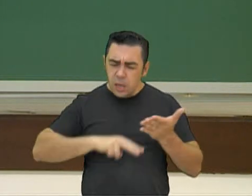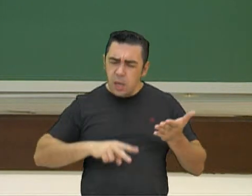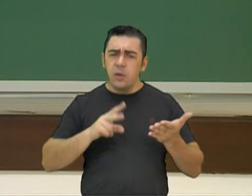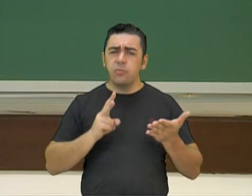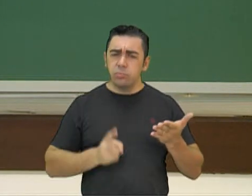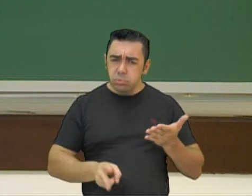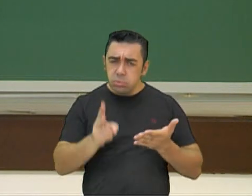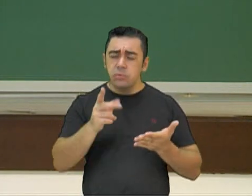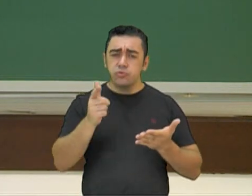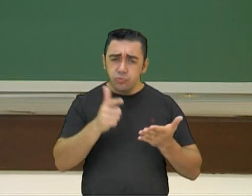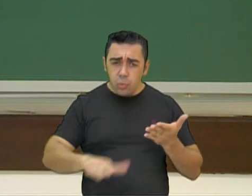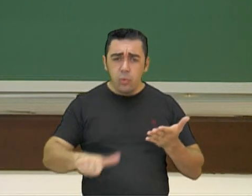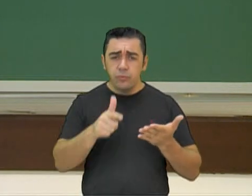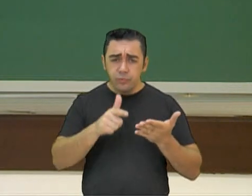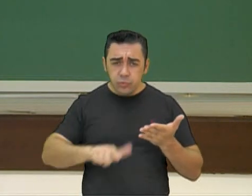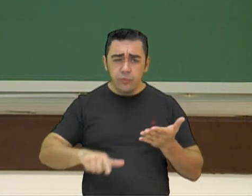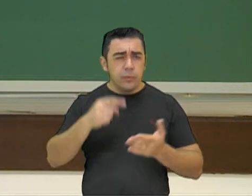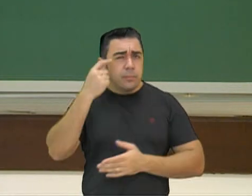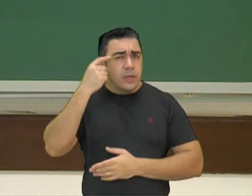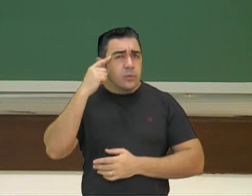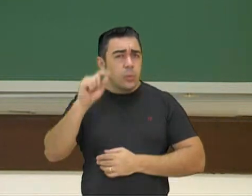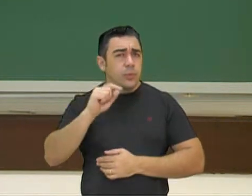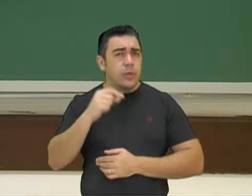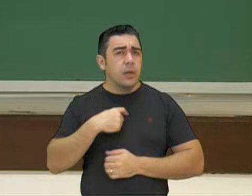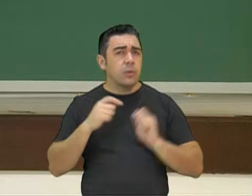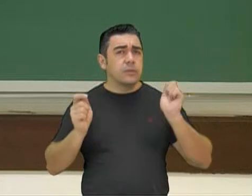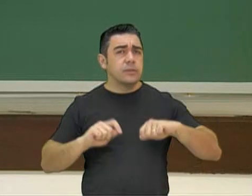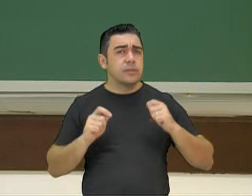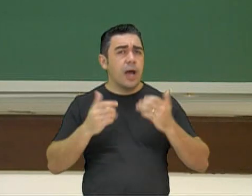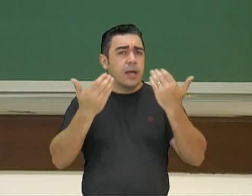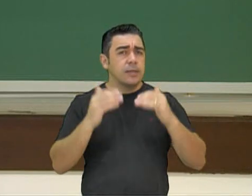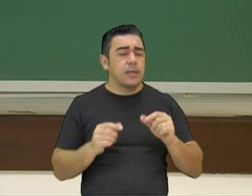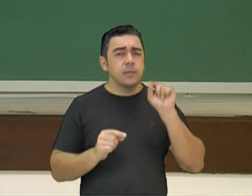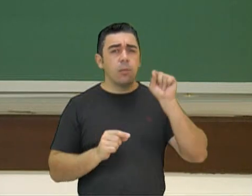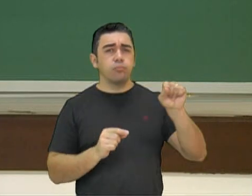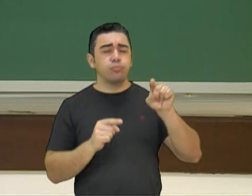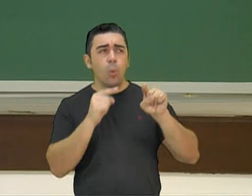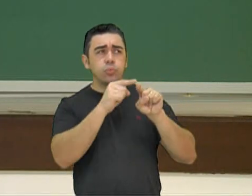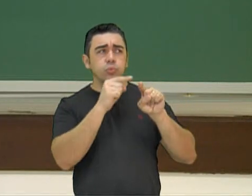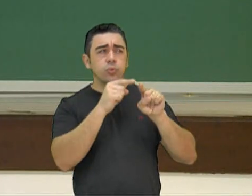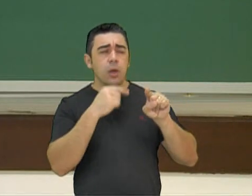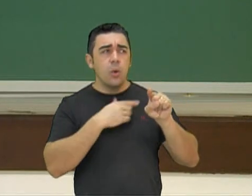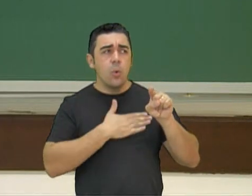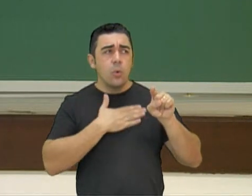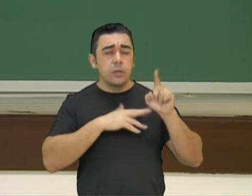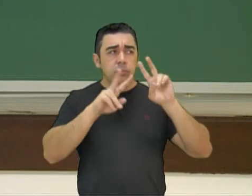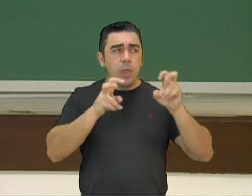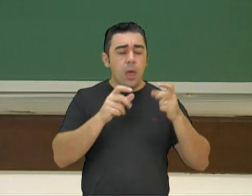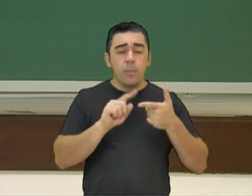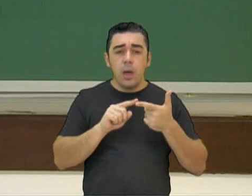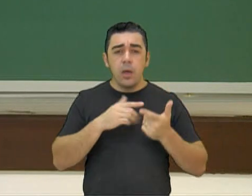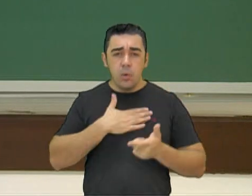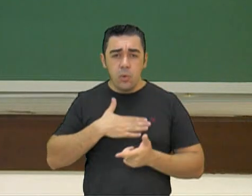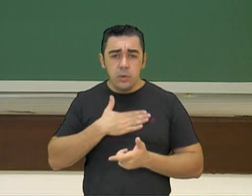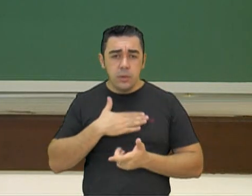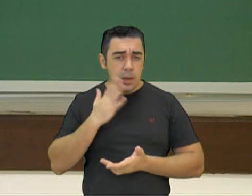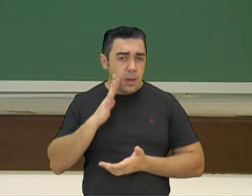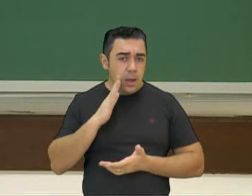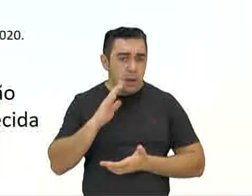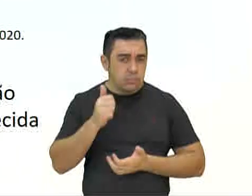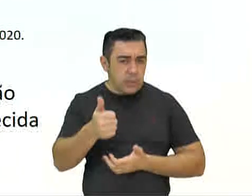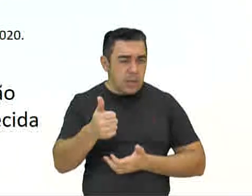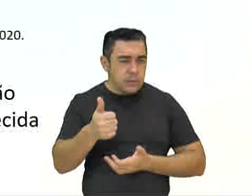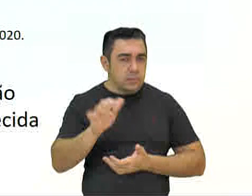vez, se for o caso, e pensem o que eu tenho aqui porque eu gostaria de analisar, o que eu achei legal, o que eu não achei legal para eu comentar desse conto,